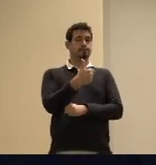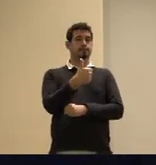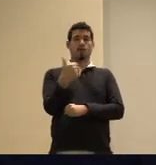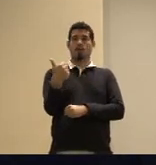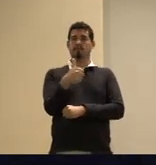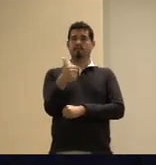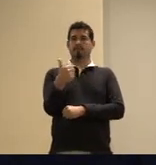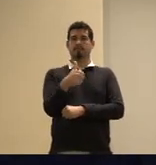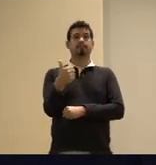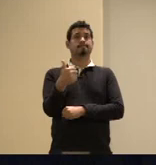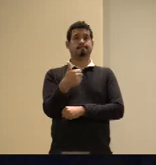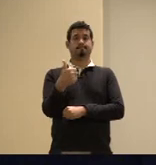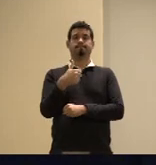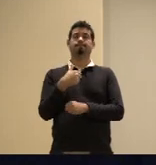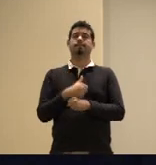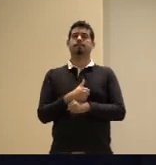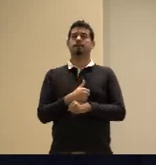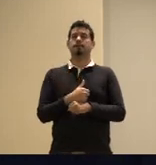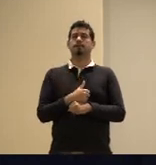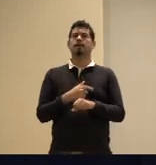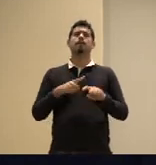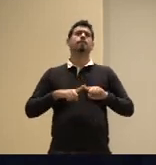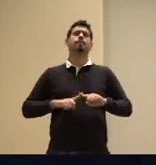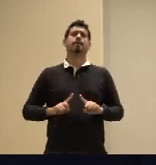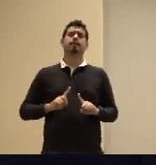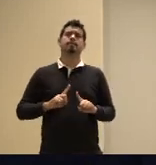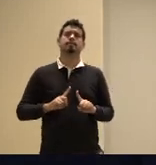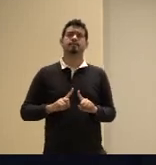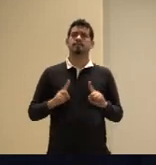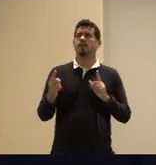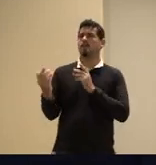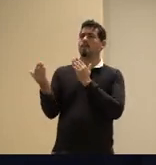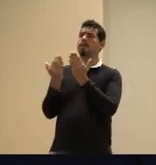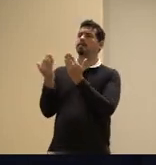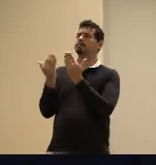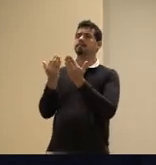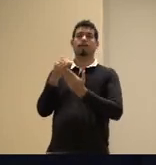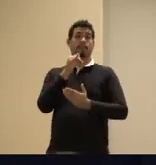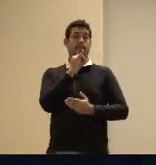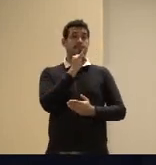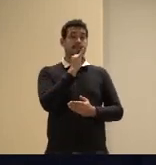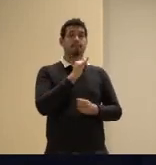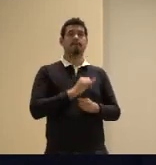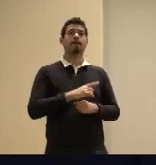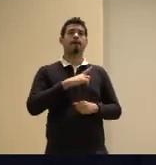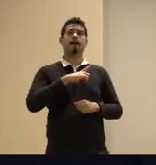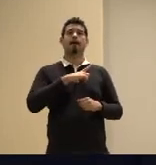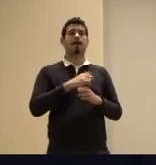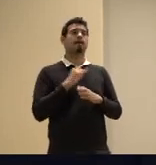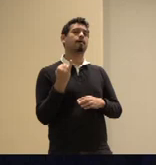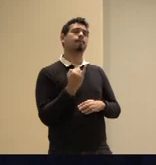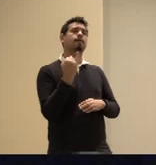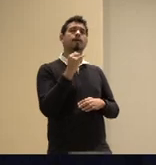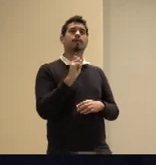do Cuida, tá? Em relação à